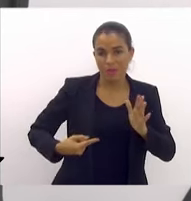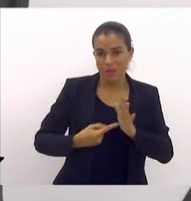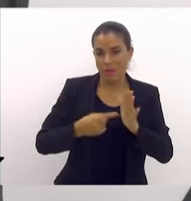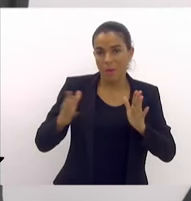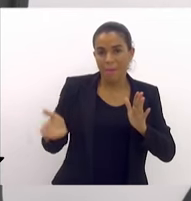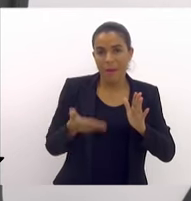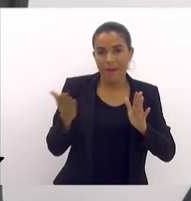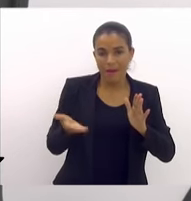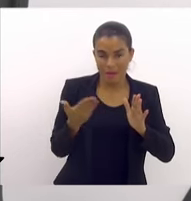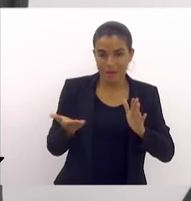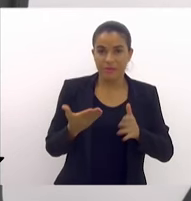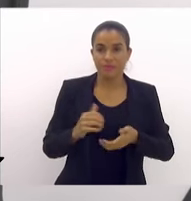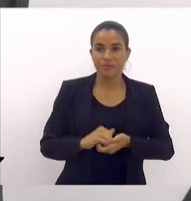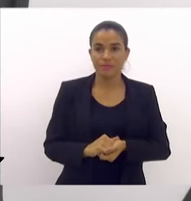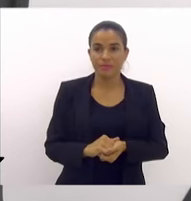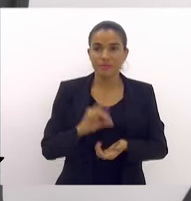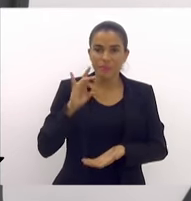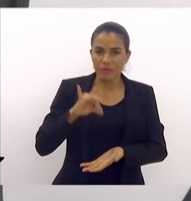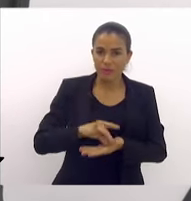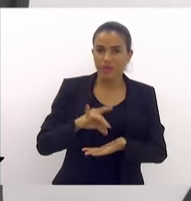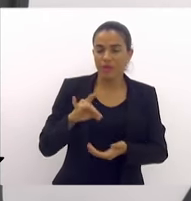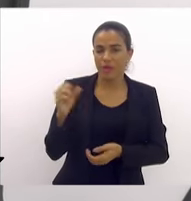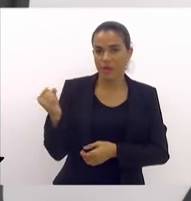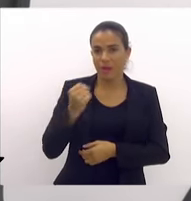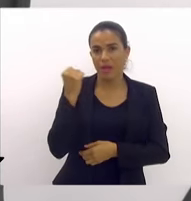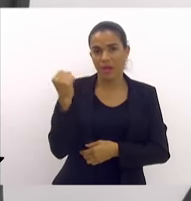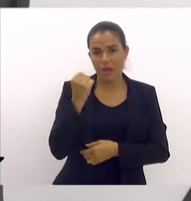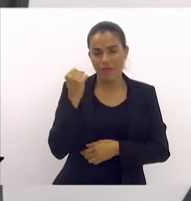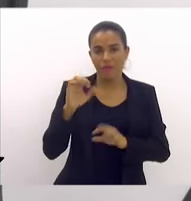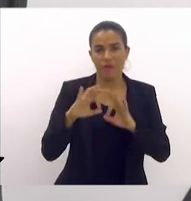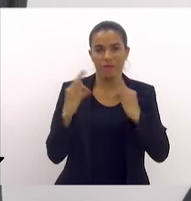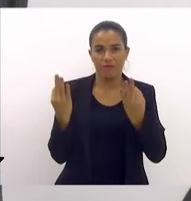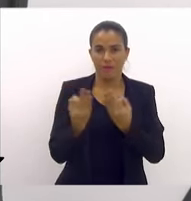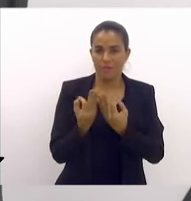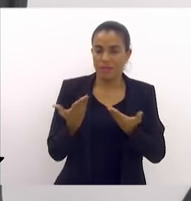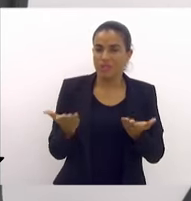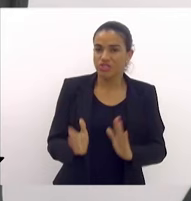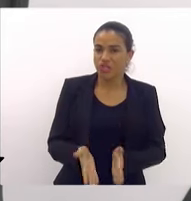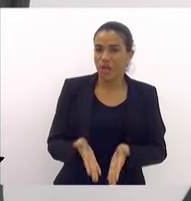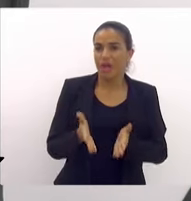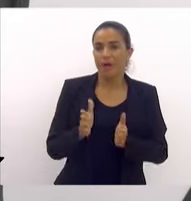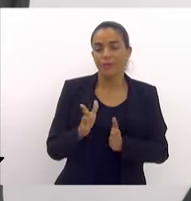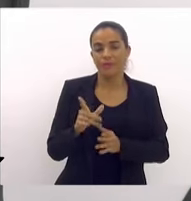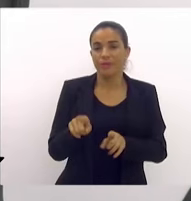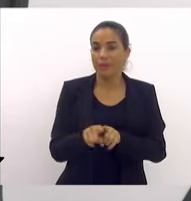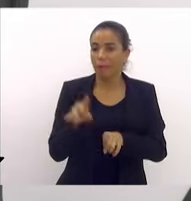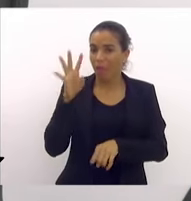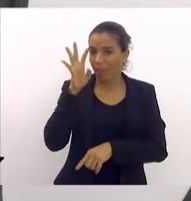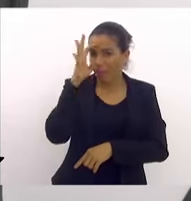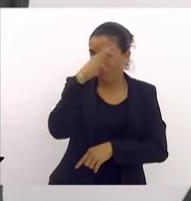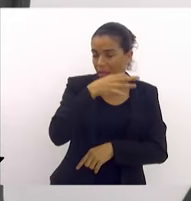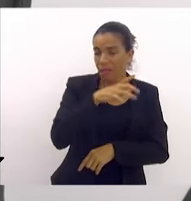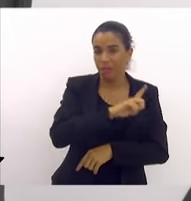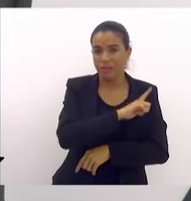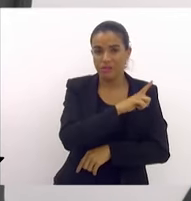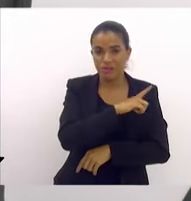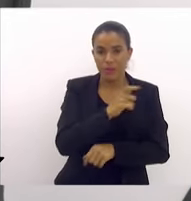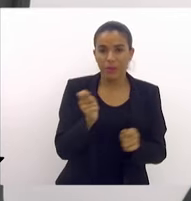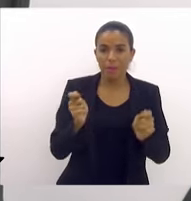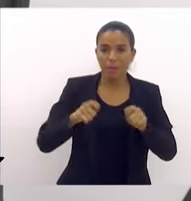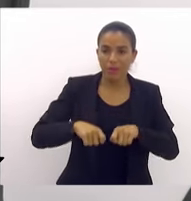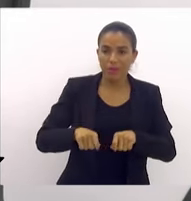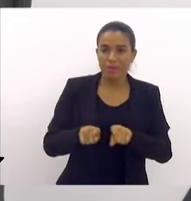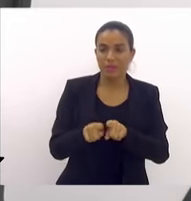mais ênfase. É, de fato, algo muito grave que essas famílias têm enfrentado, com uma displicência da atual gestão e que pode ser enfrentado por